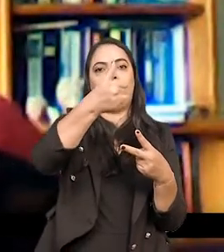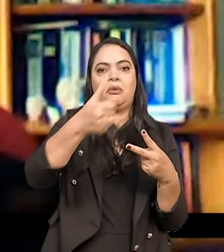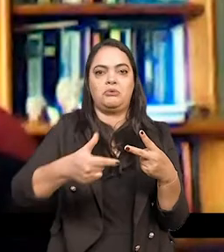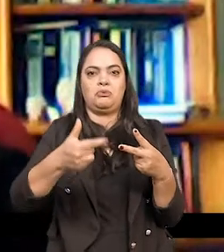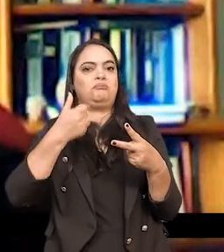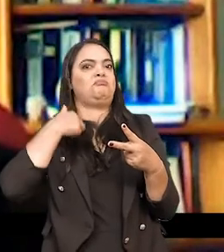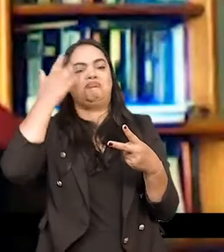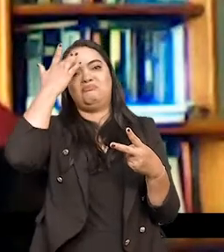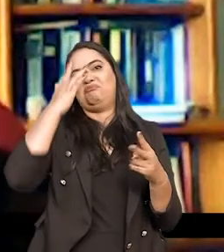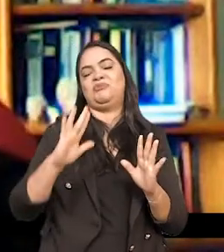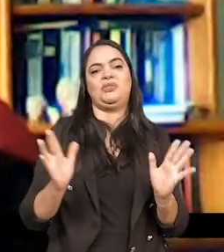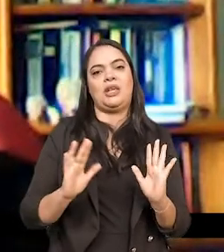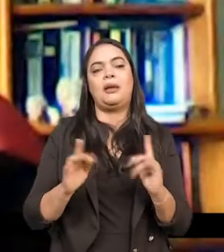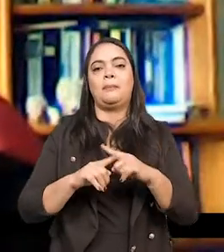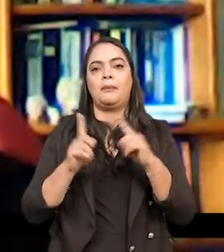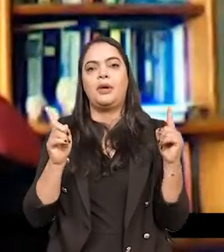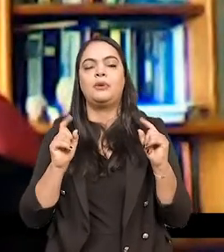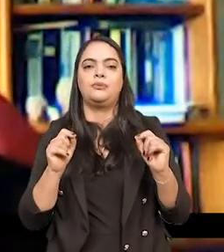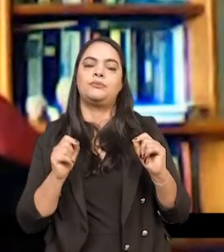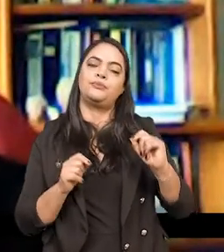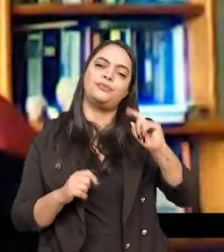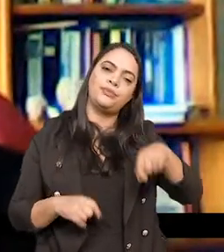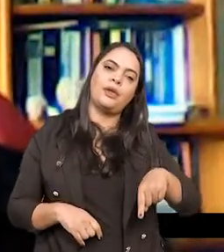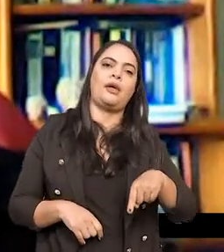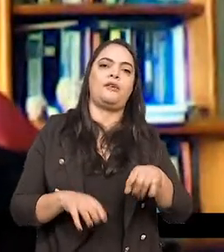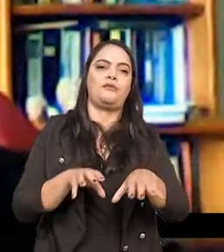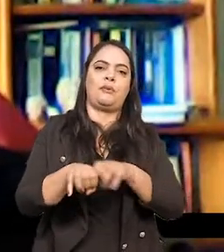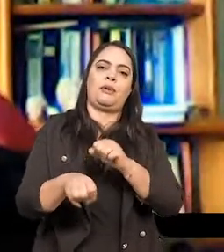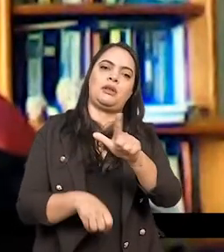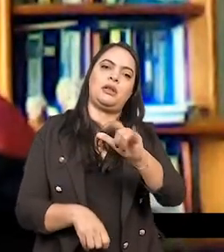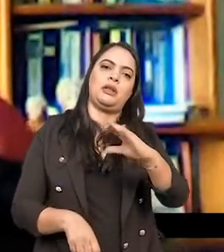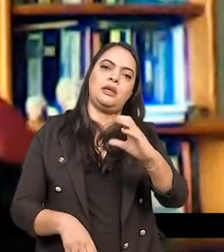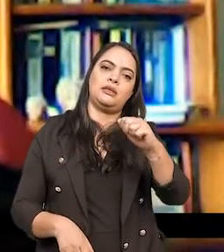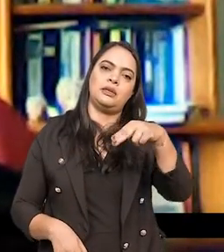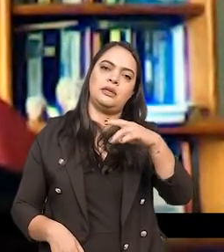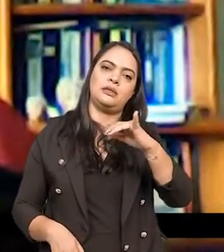primeiro, mas nós temos a questão das licenciaturas, e também